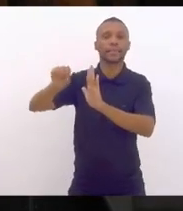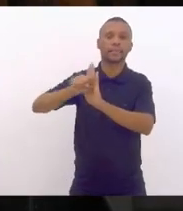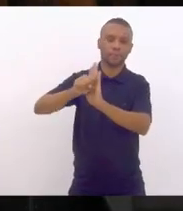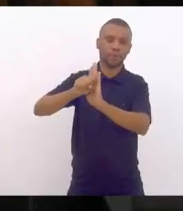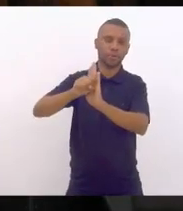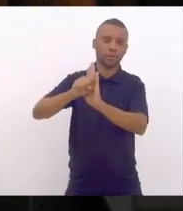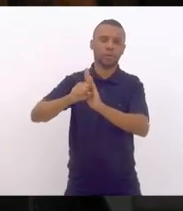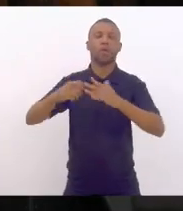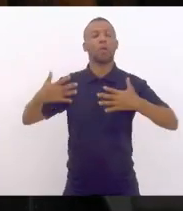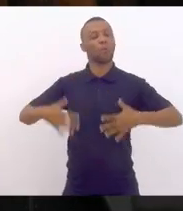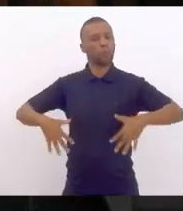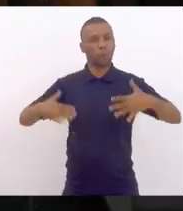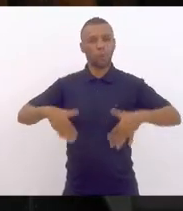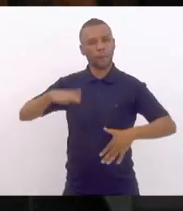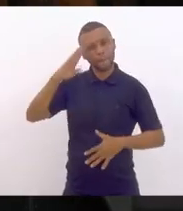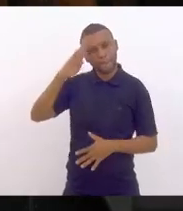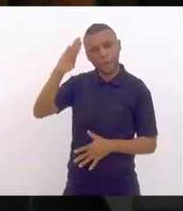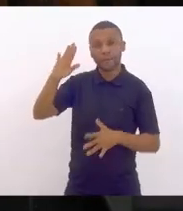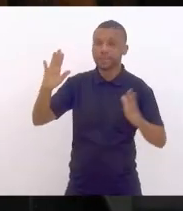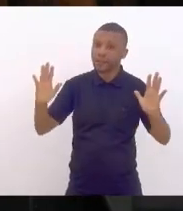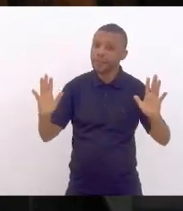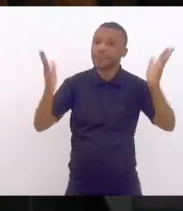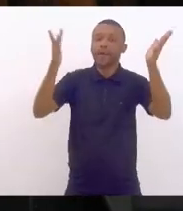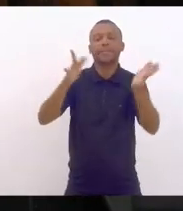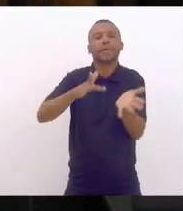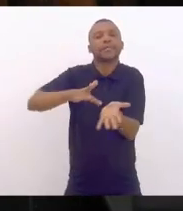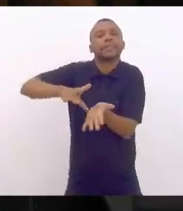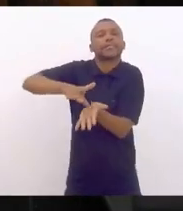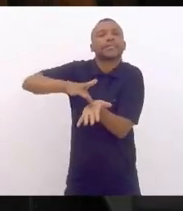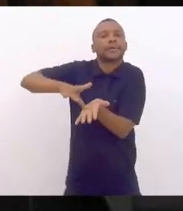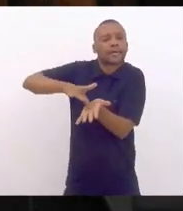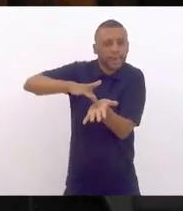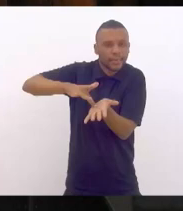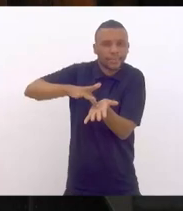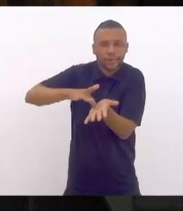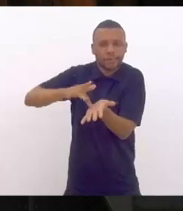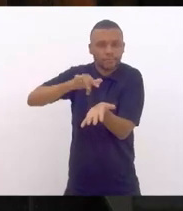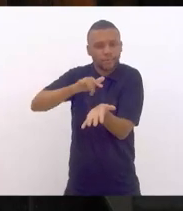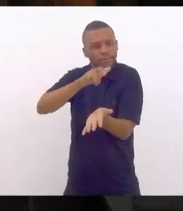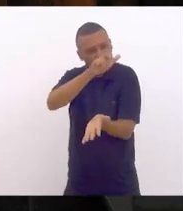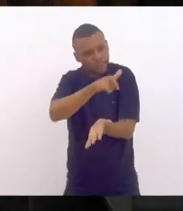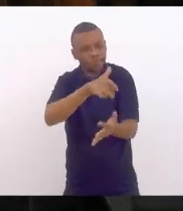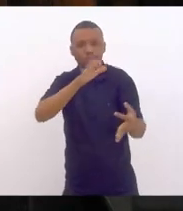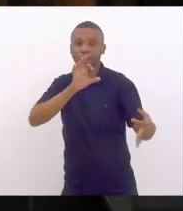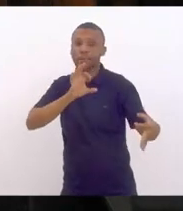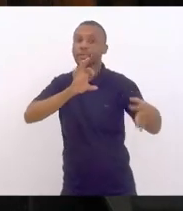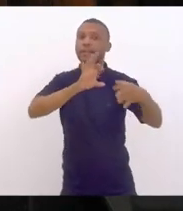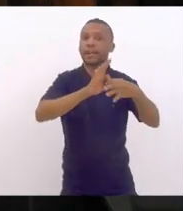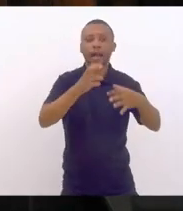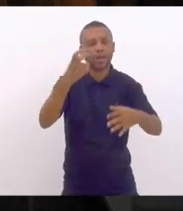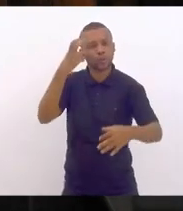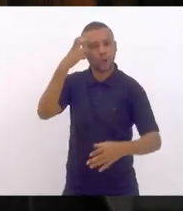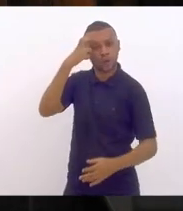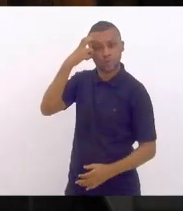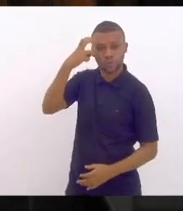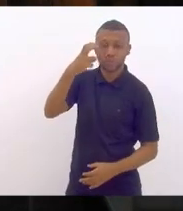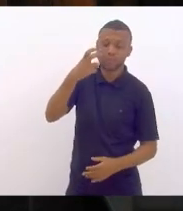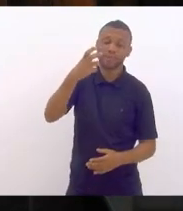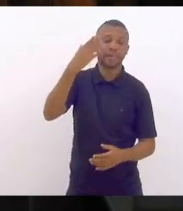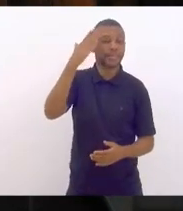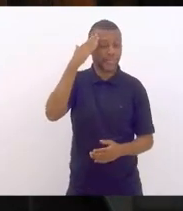inclusive nas festas ciganas O senhor é um homem muito ligado à cultura sabe